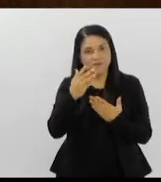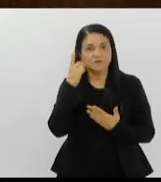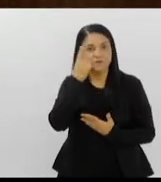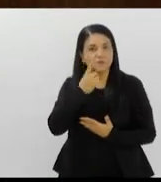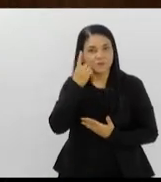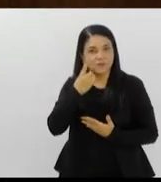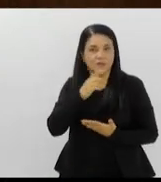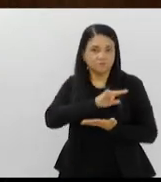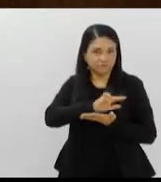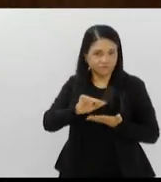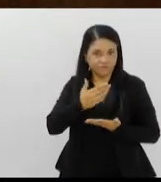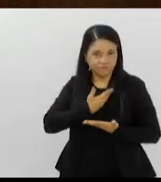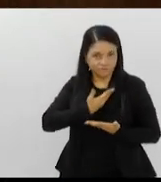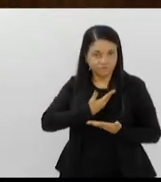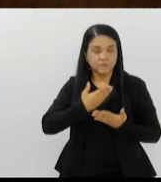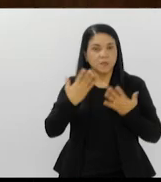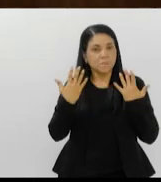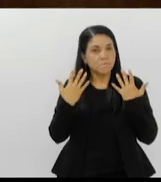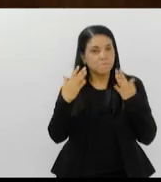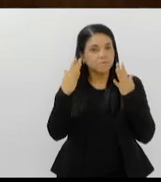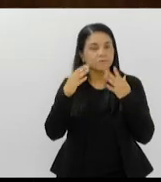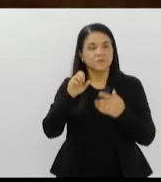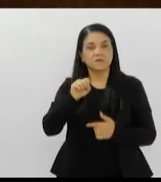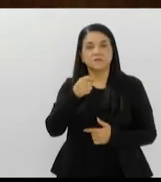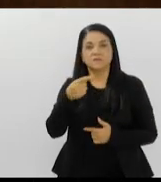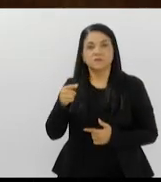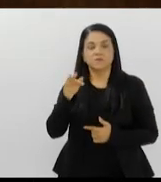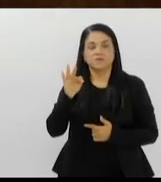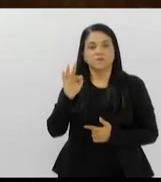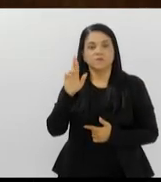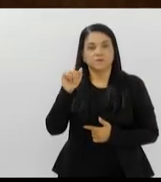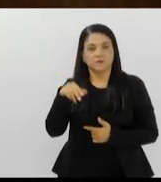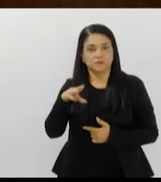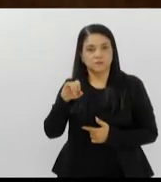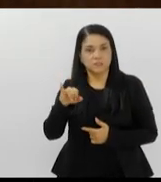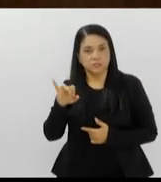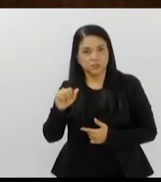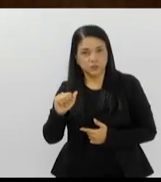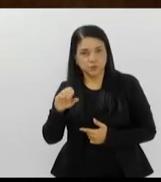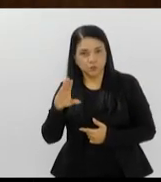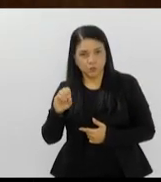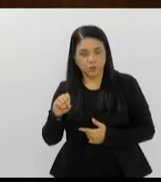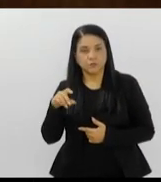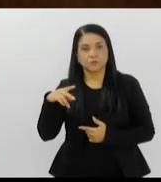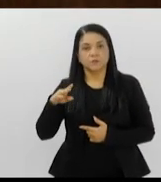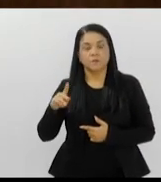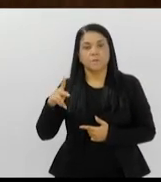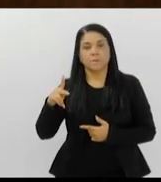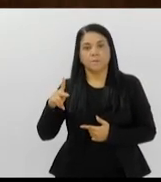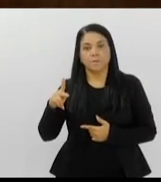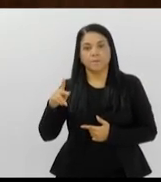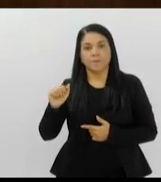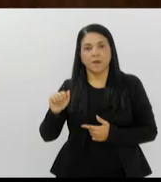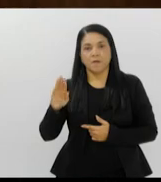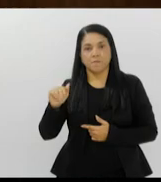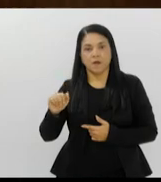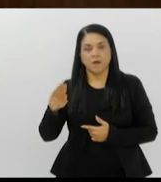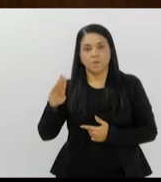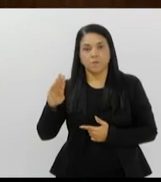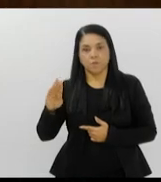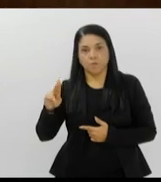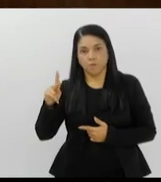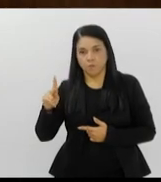e parabenizo, né, toda São Francisco do Itabapuana, em especial esse povo bom,